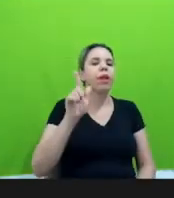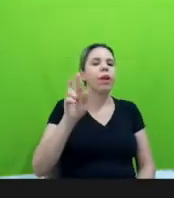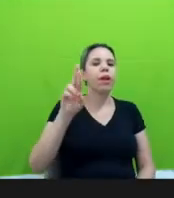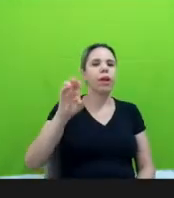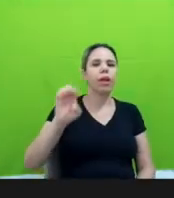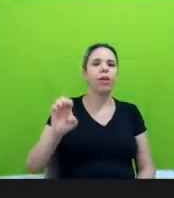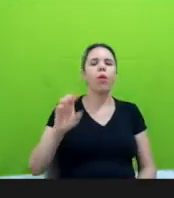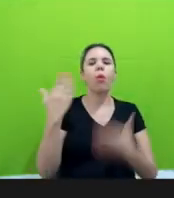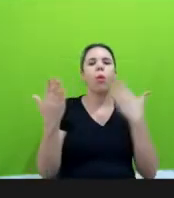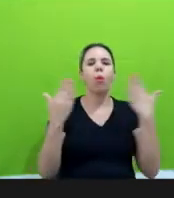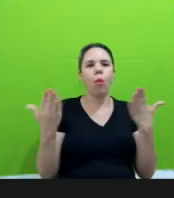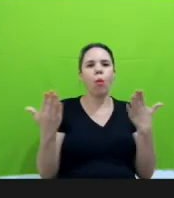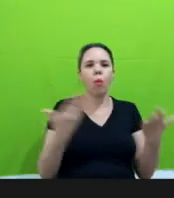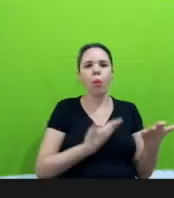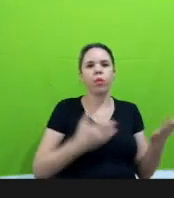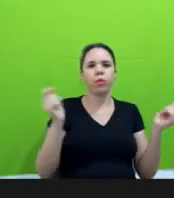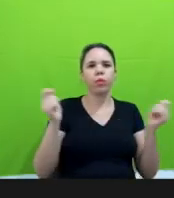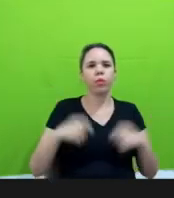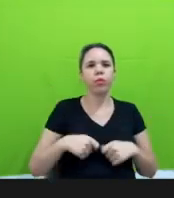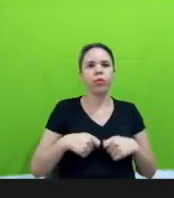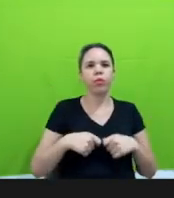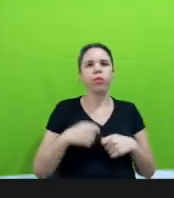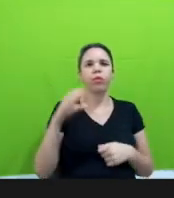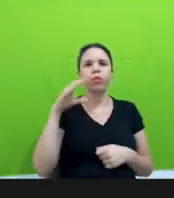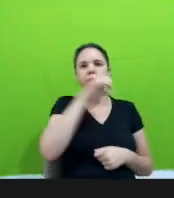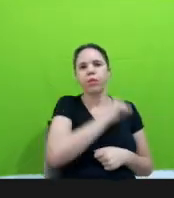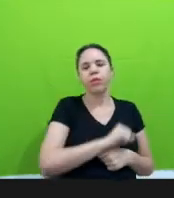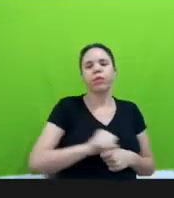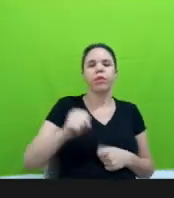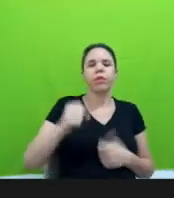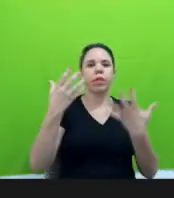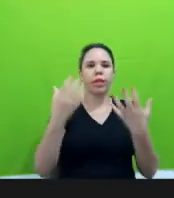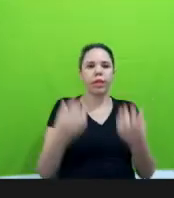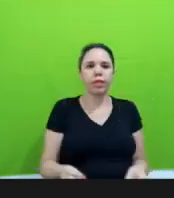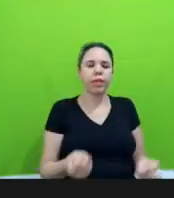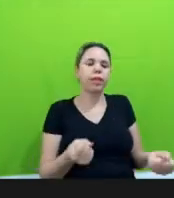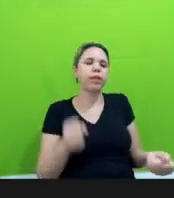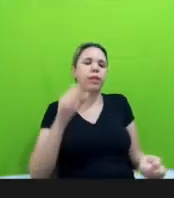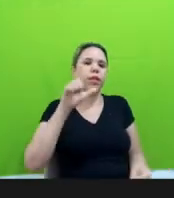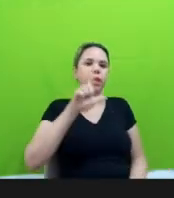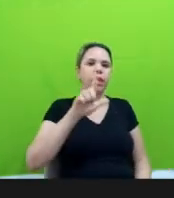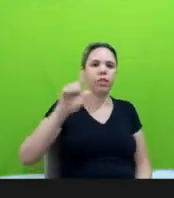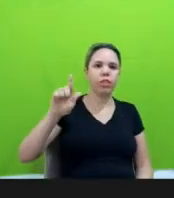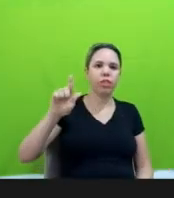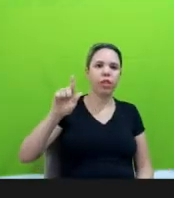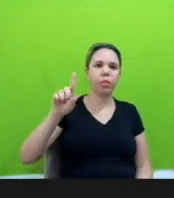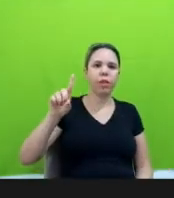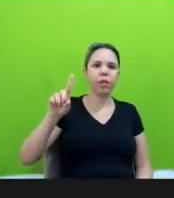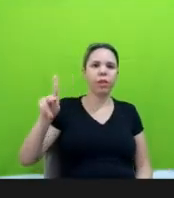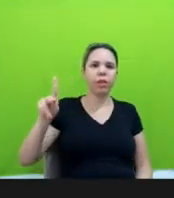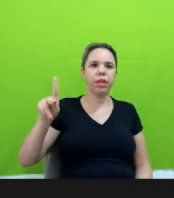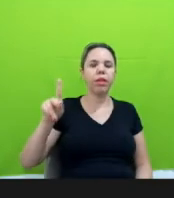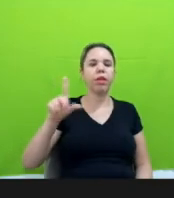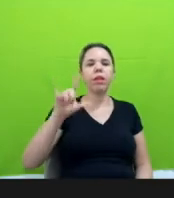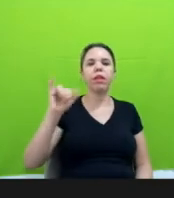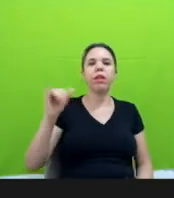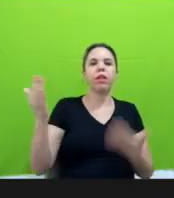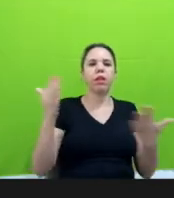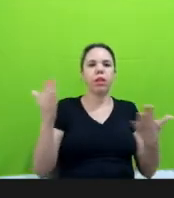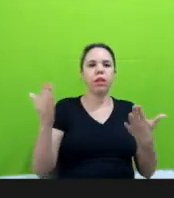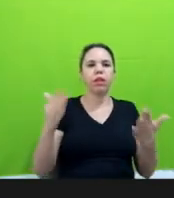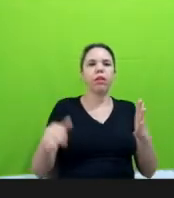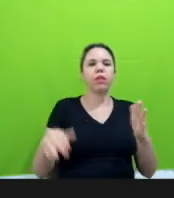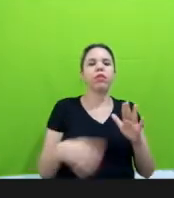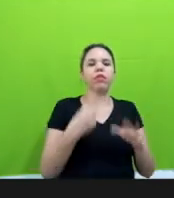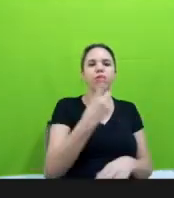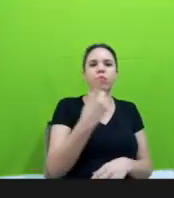público aderir de maneira mais imediata à LGPD, em detrimento à LAI? A LGPD, que é do ano de 2018, e